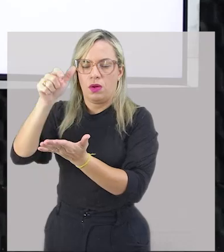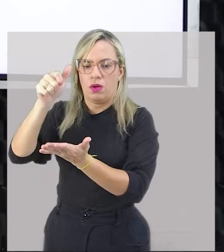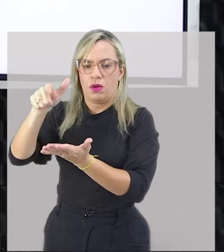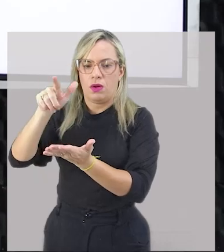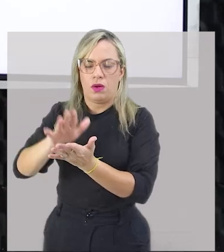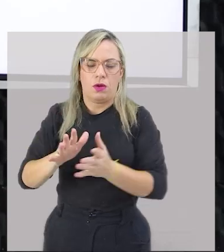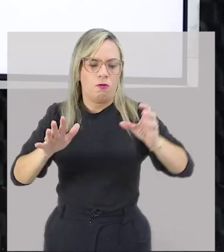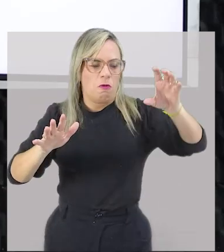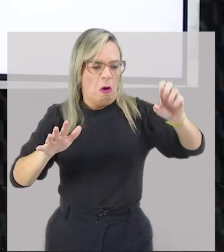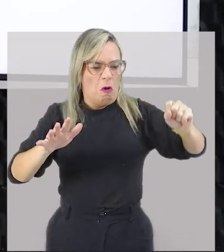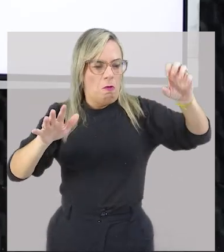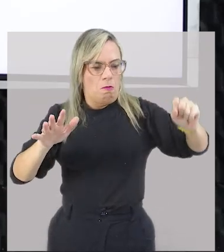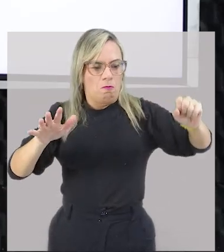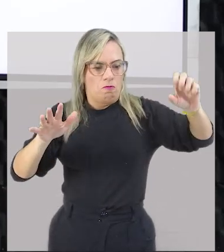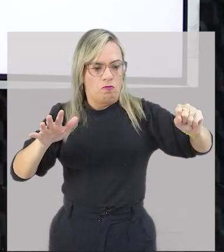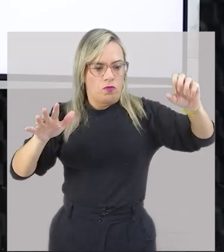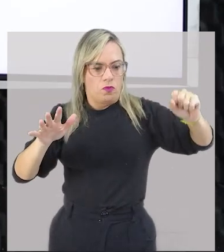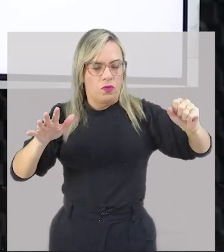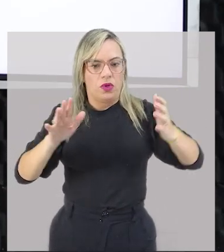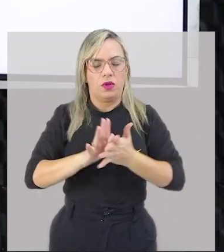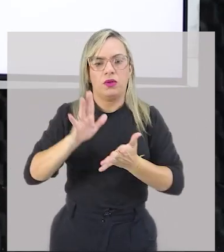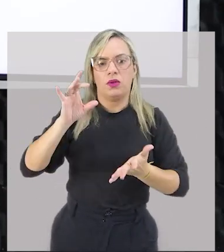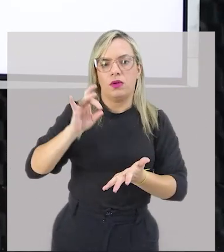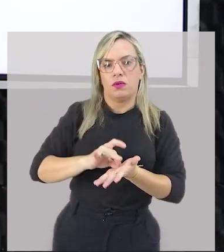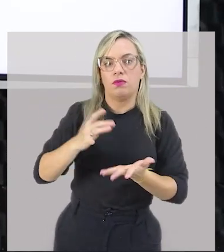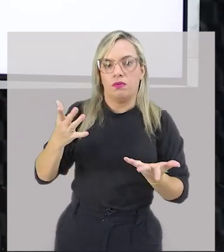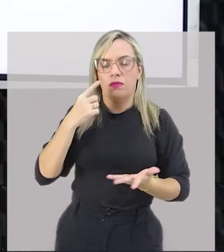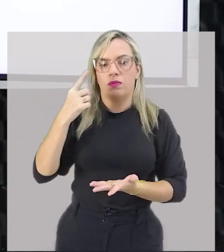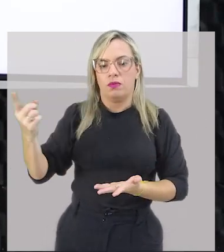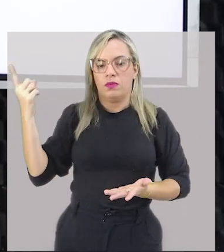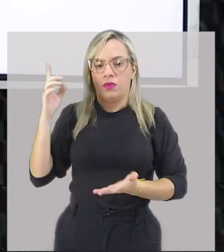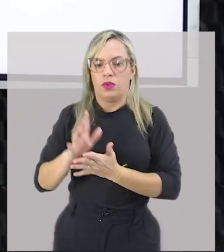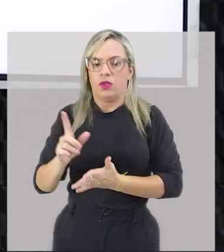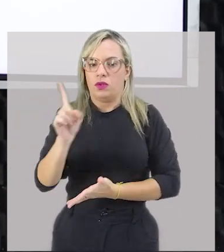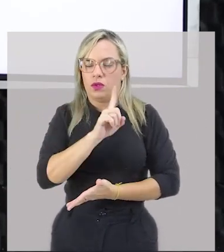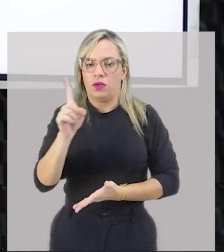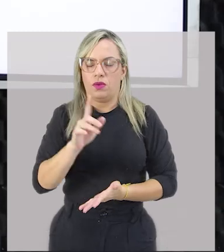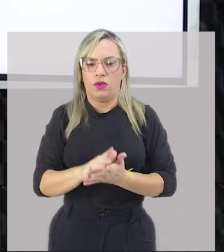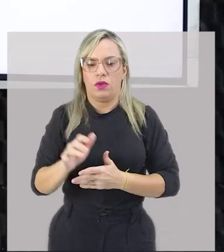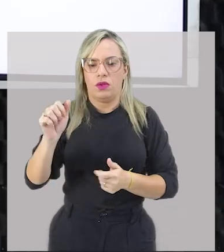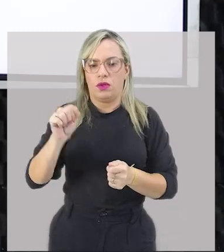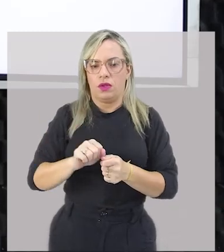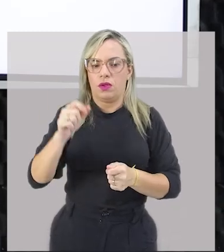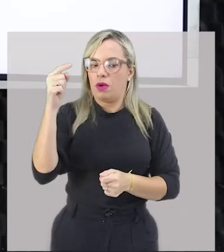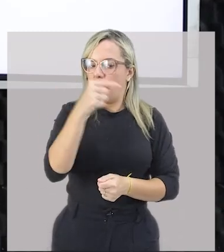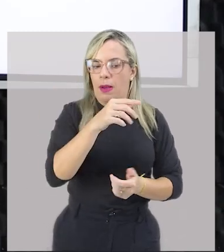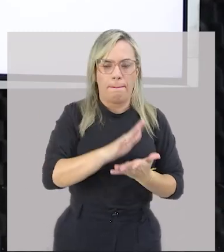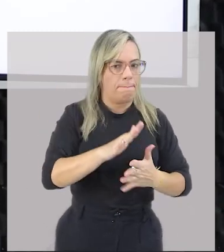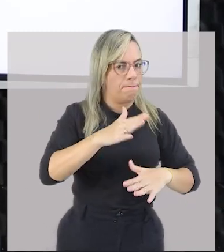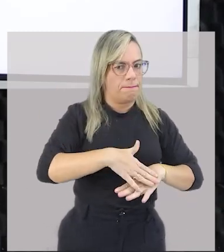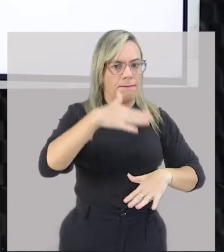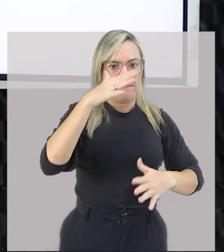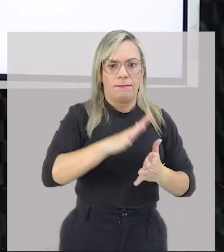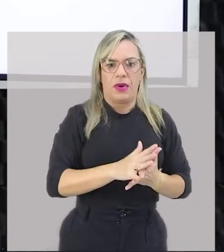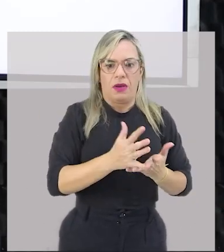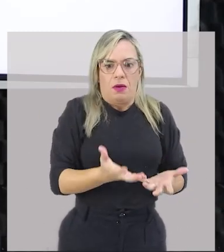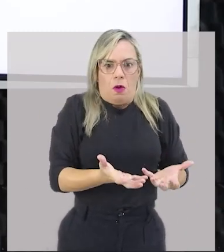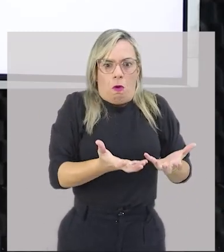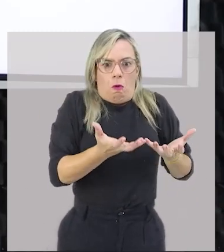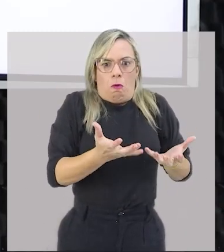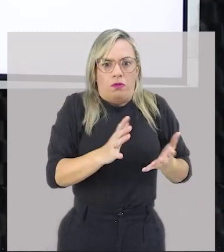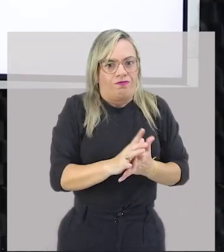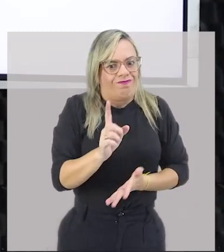fato de eu ter amassado esta, não vai fazer com que ela fique mais pesada. Se